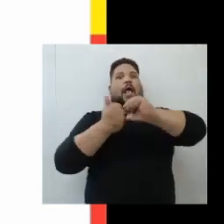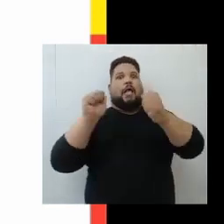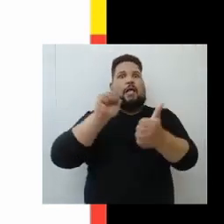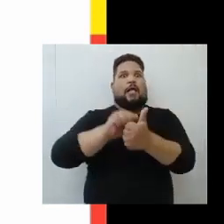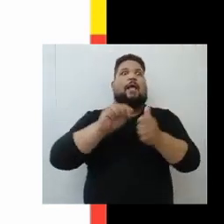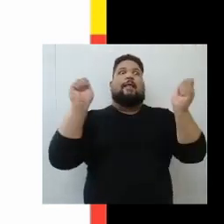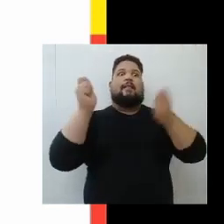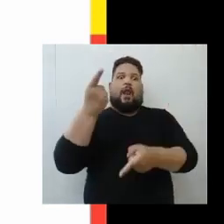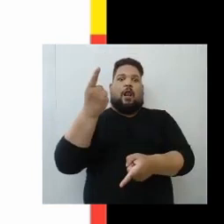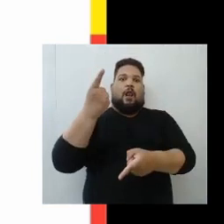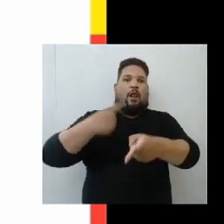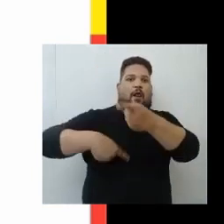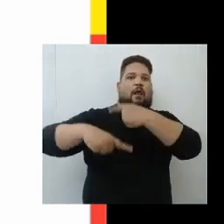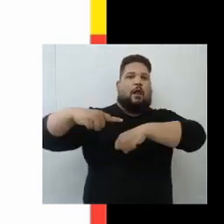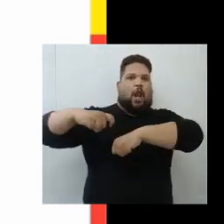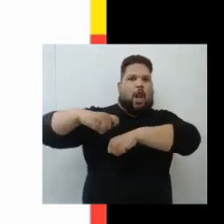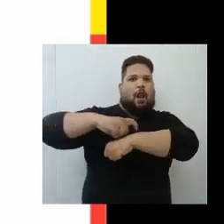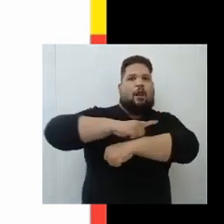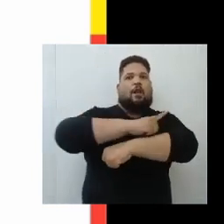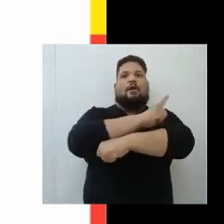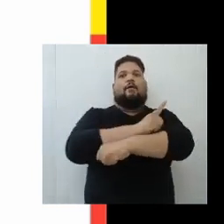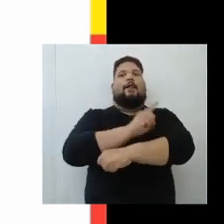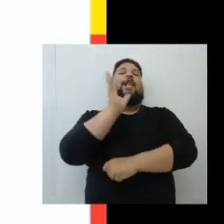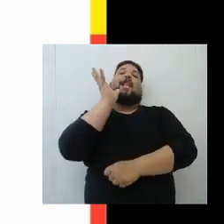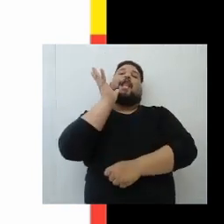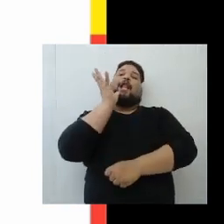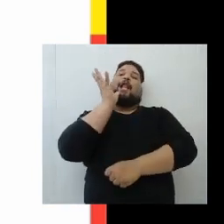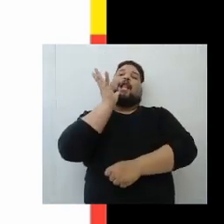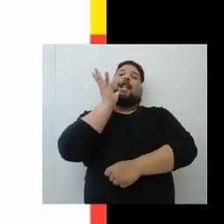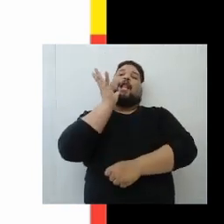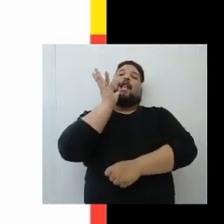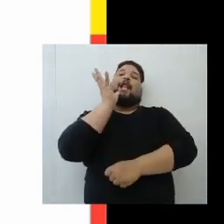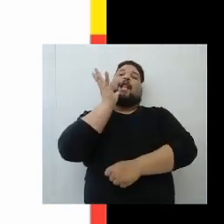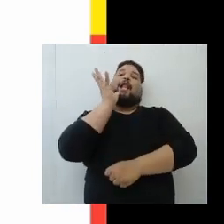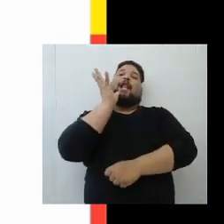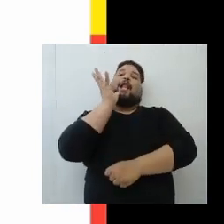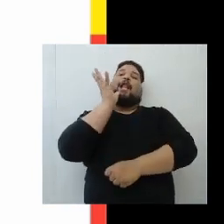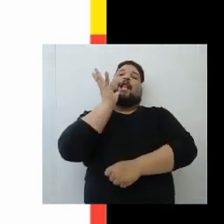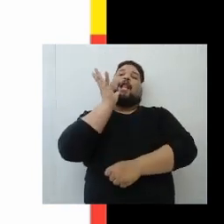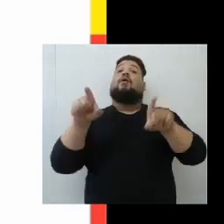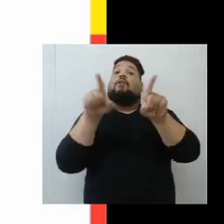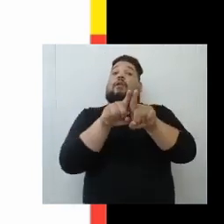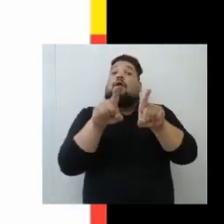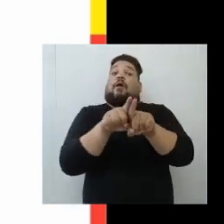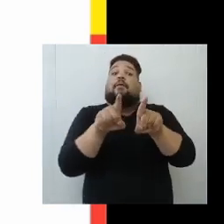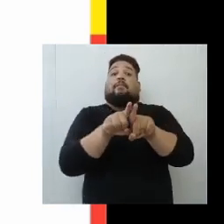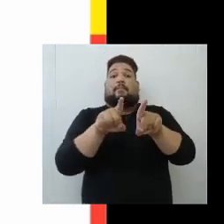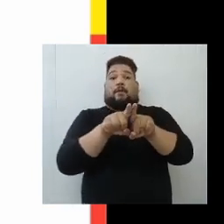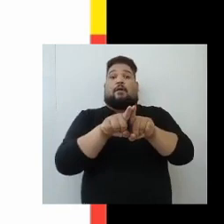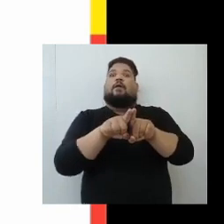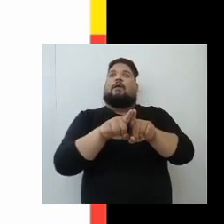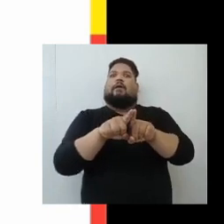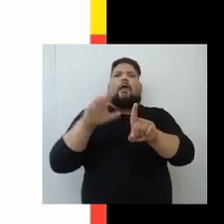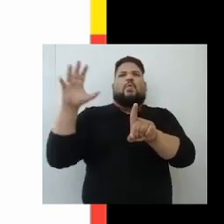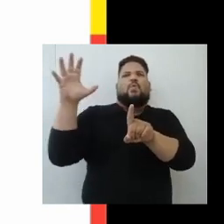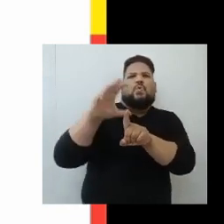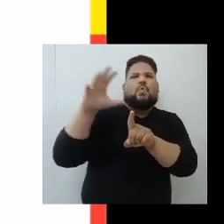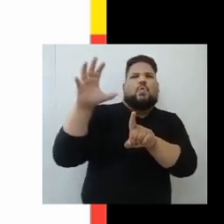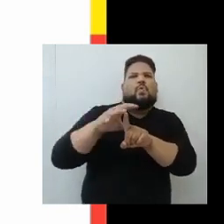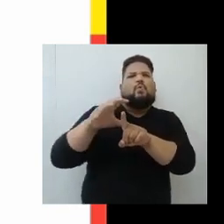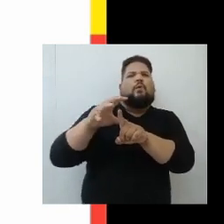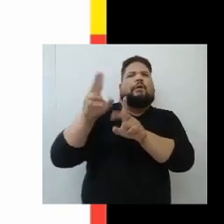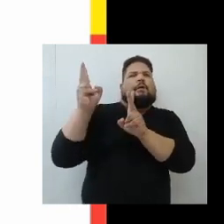levar à evolução é lento e gradual, porém atua de modo